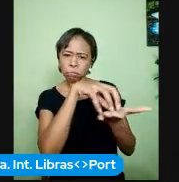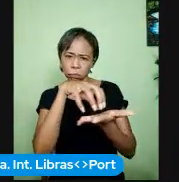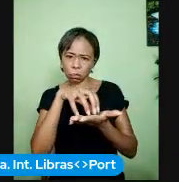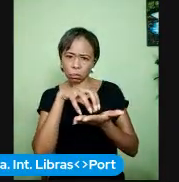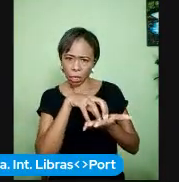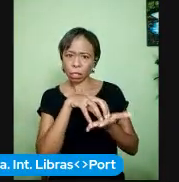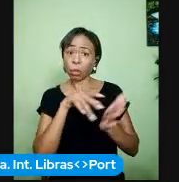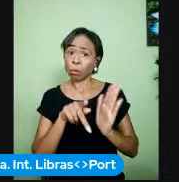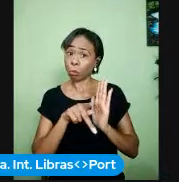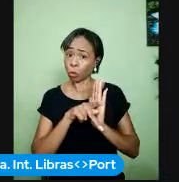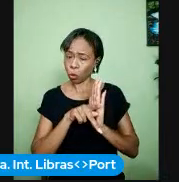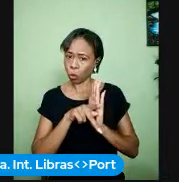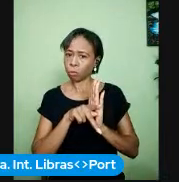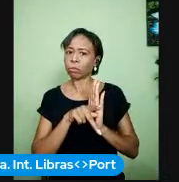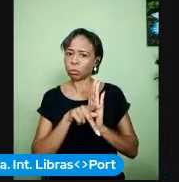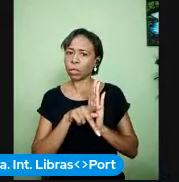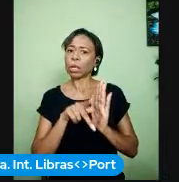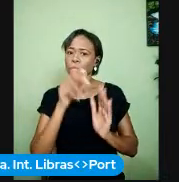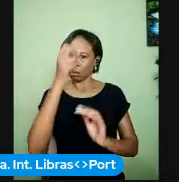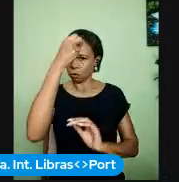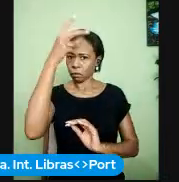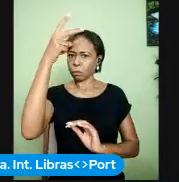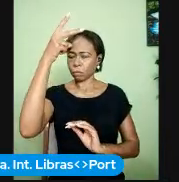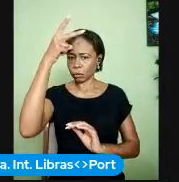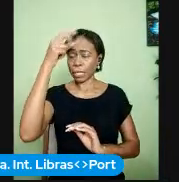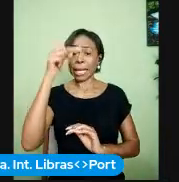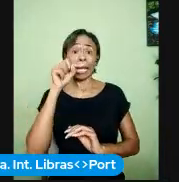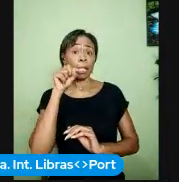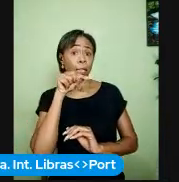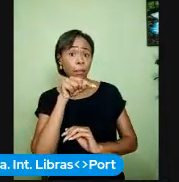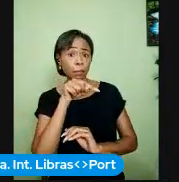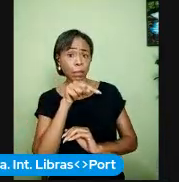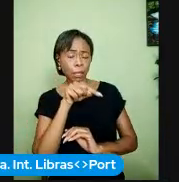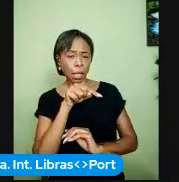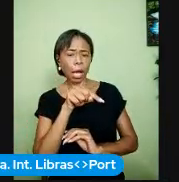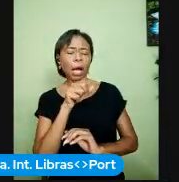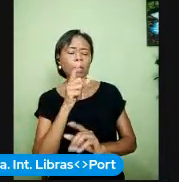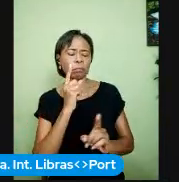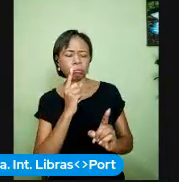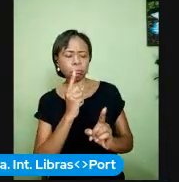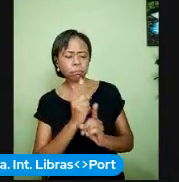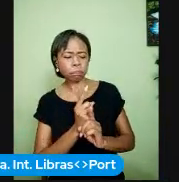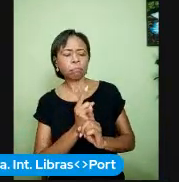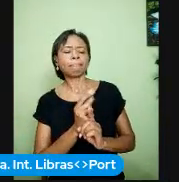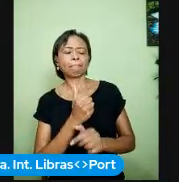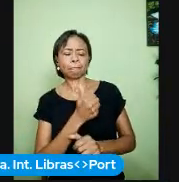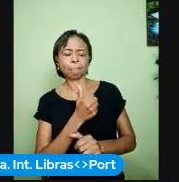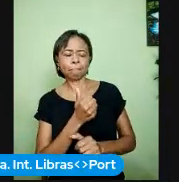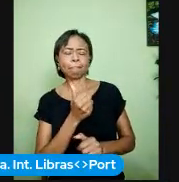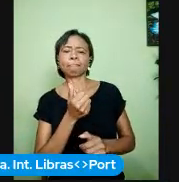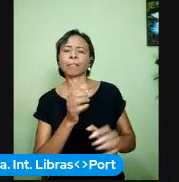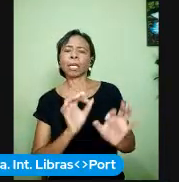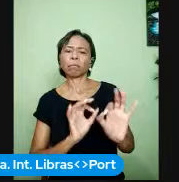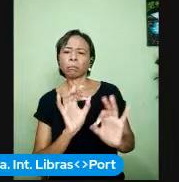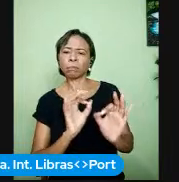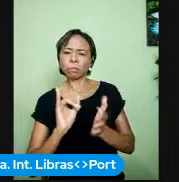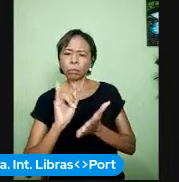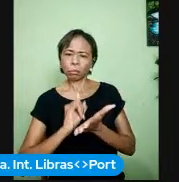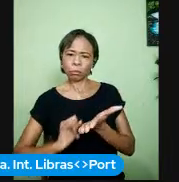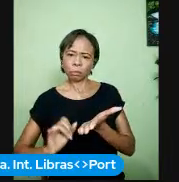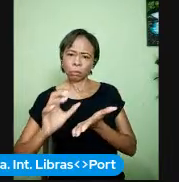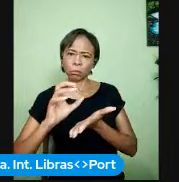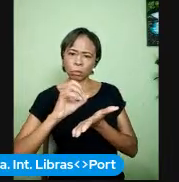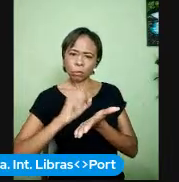tem essa gestão. Lá eles são identificados, credenciados, são inseridos no CAD